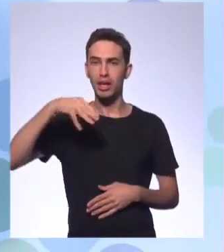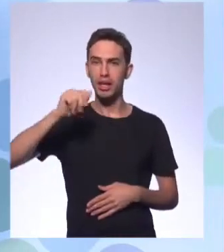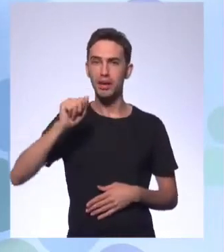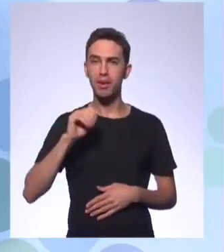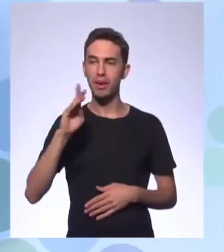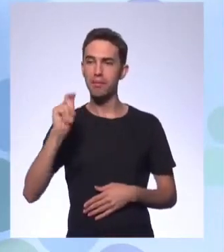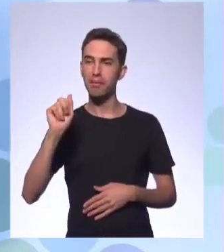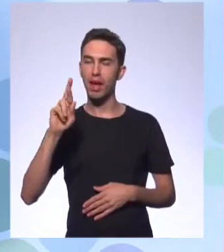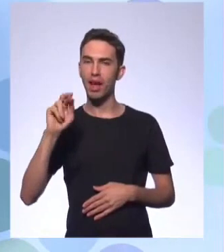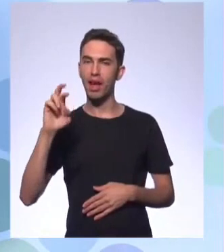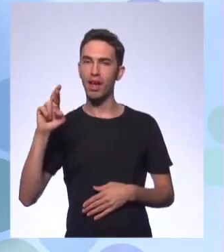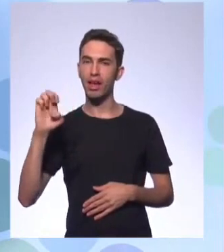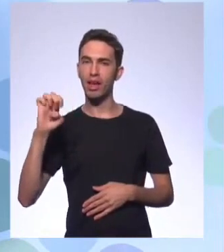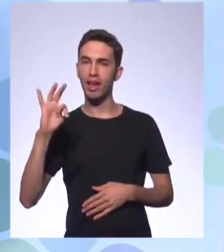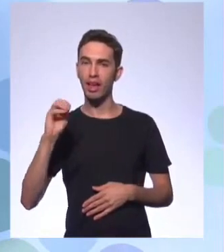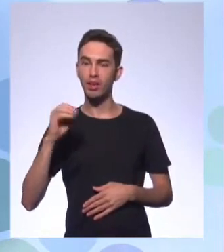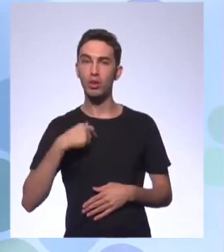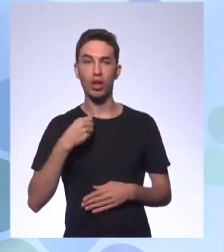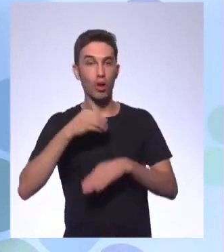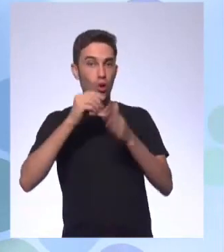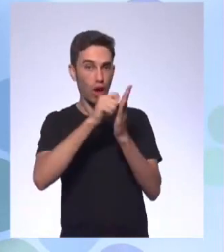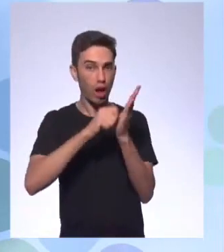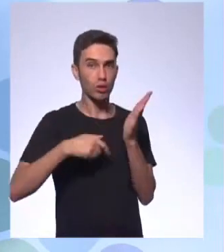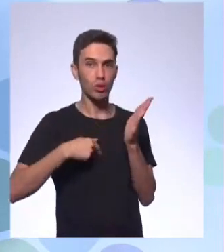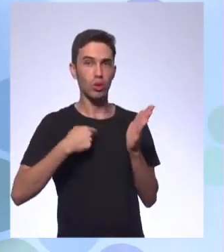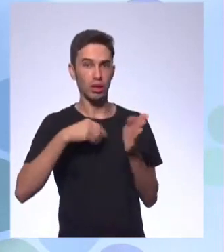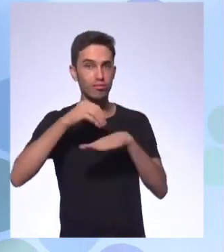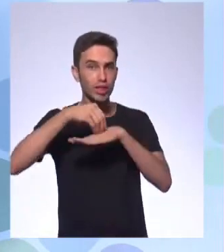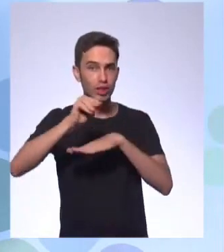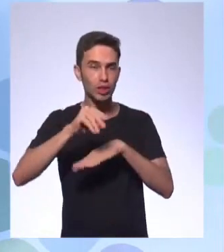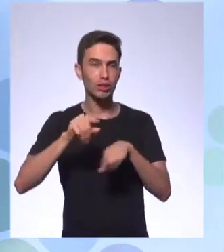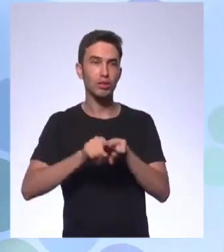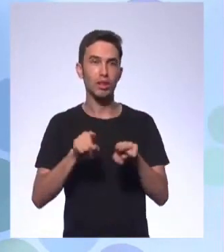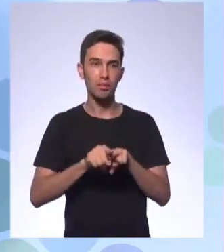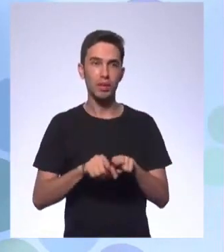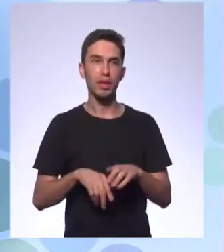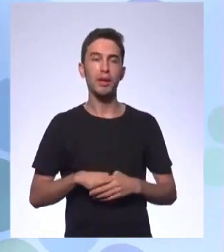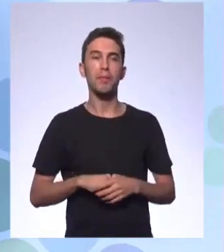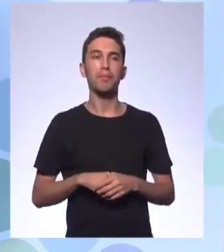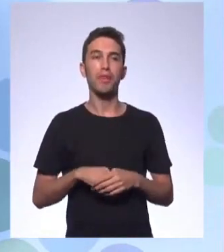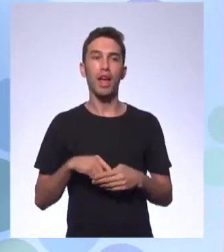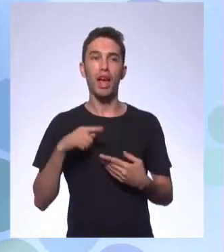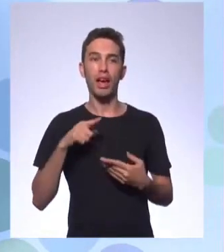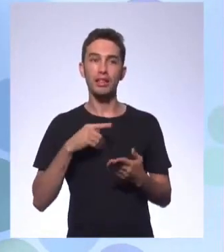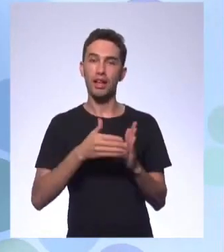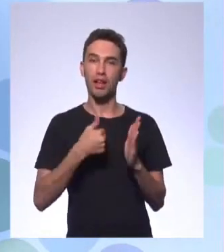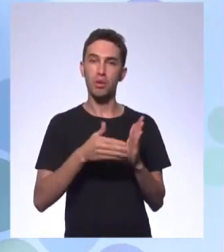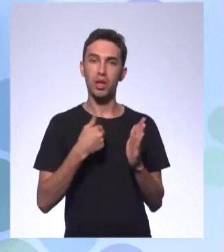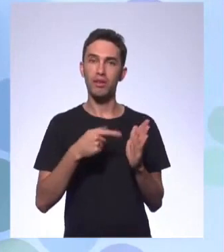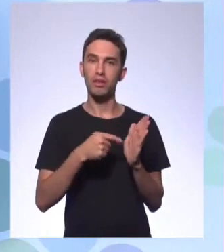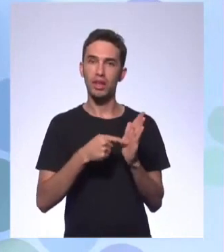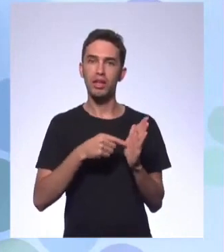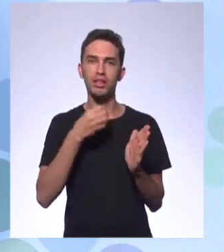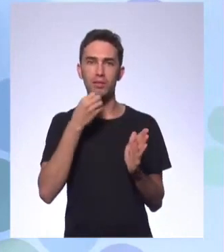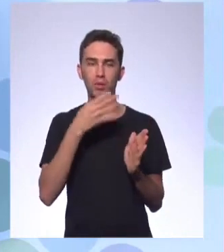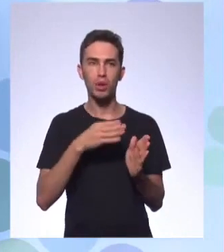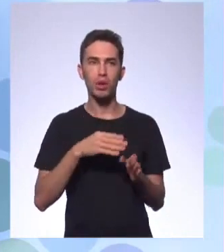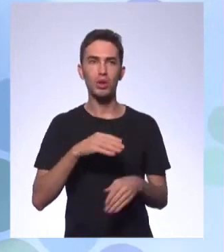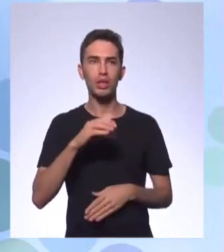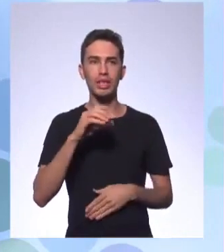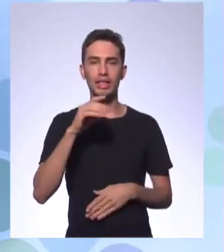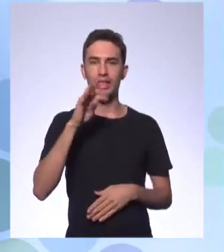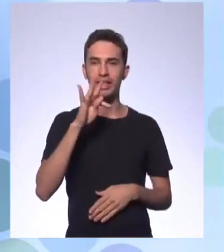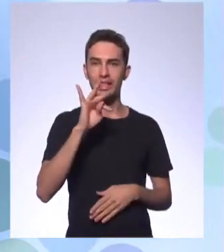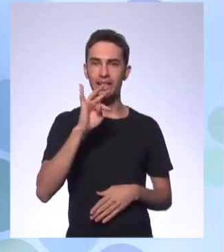estamos lendo hoje, que é o autor que eu indico bastante. Tem um livro lá, O Triste Fim de Policarpo Quaresma. Apesar do livro se chamar